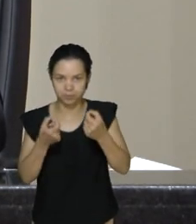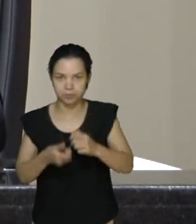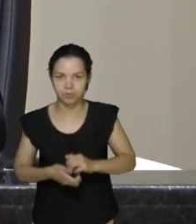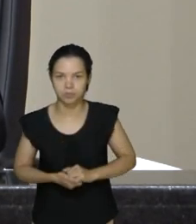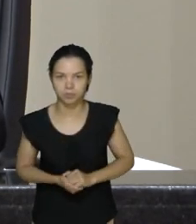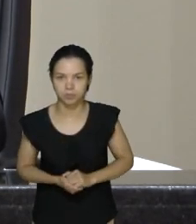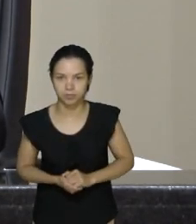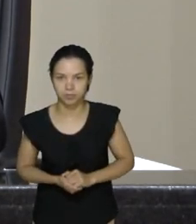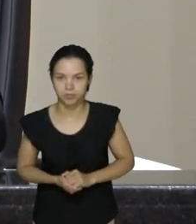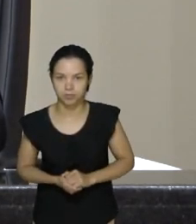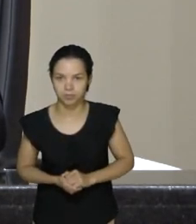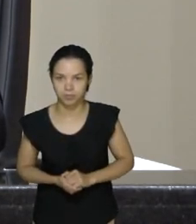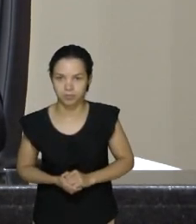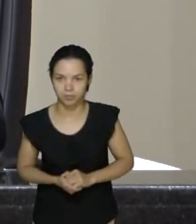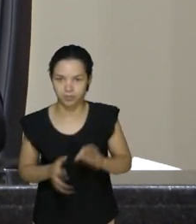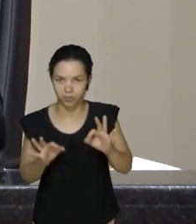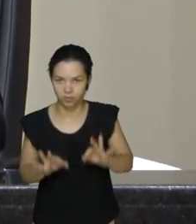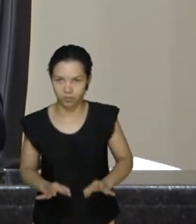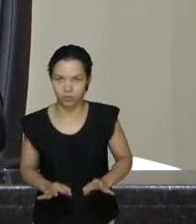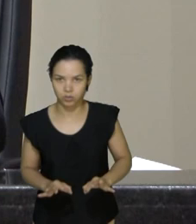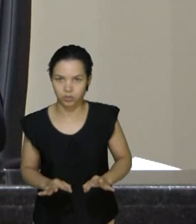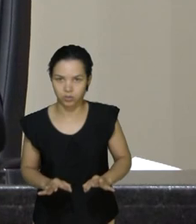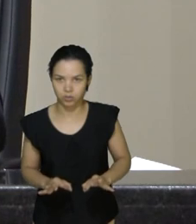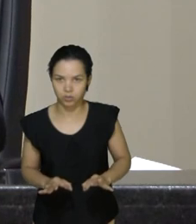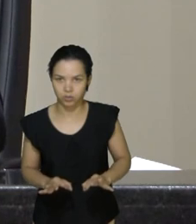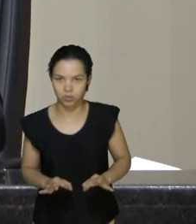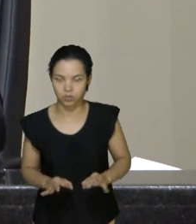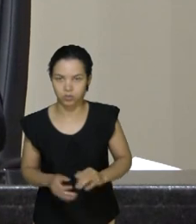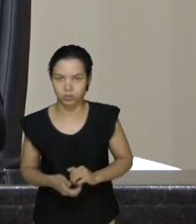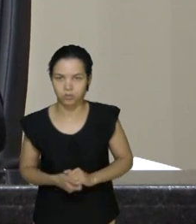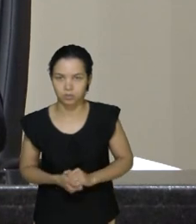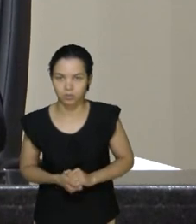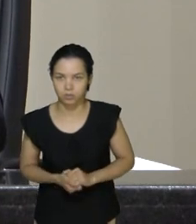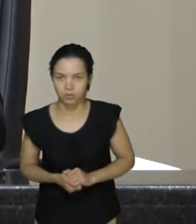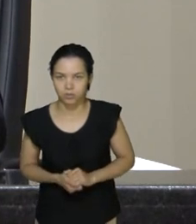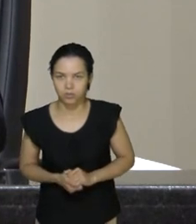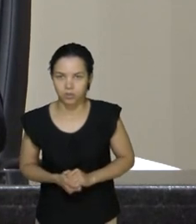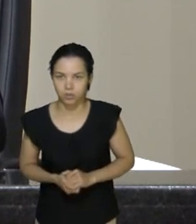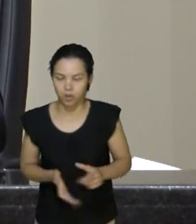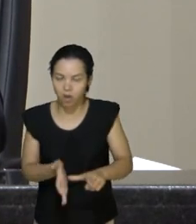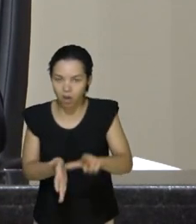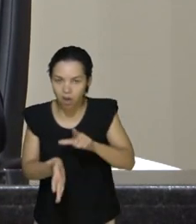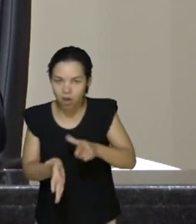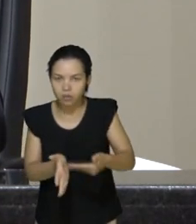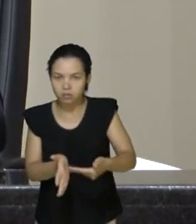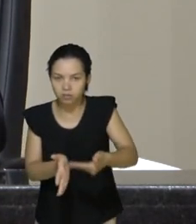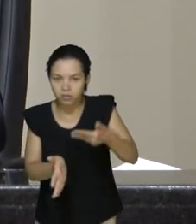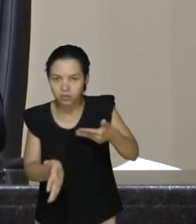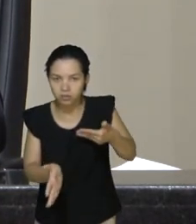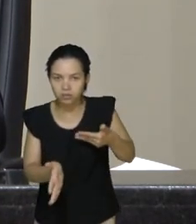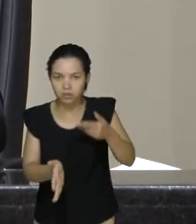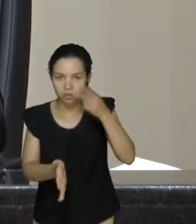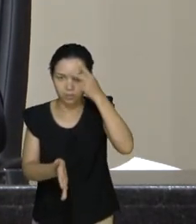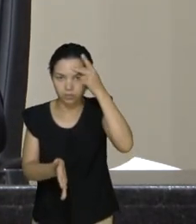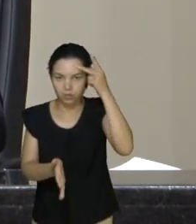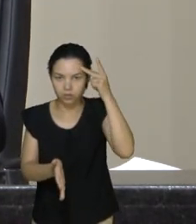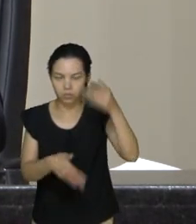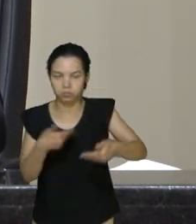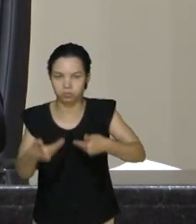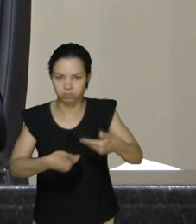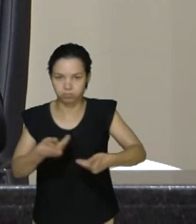Então, acho justo que, quanto mais antes a pessoa possa se